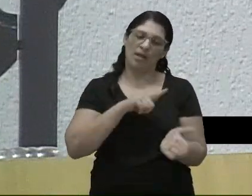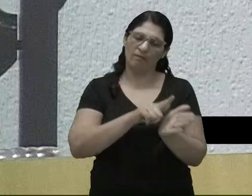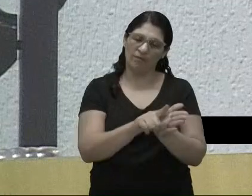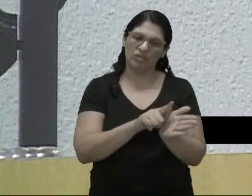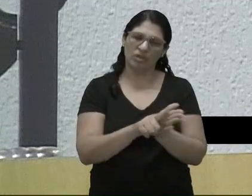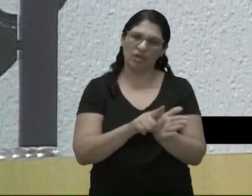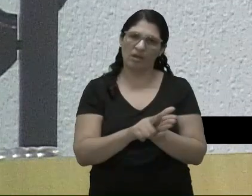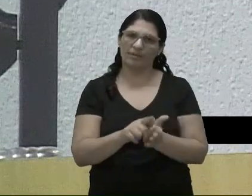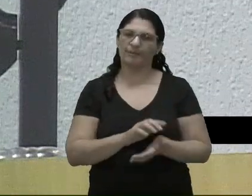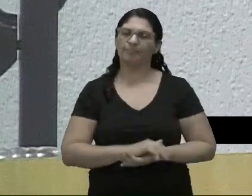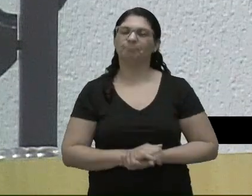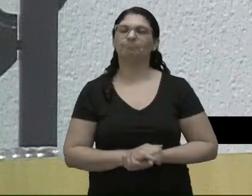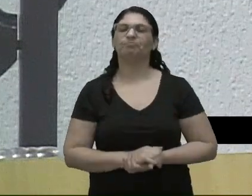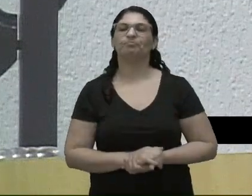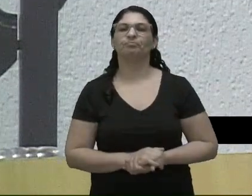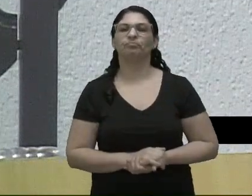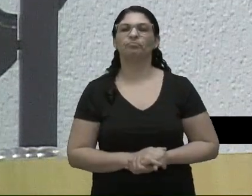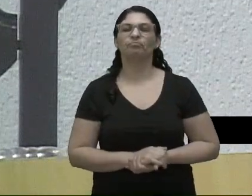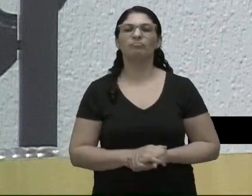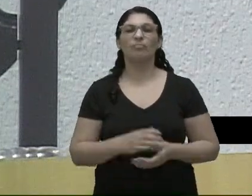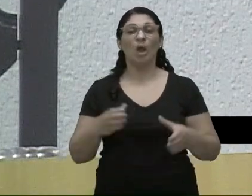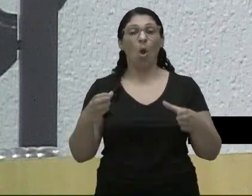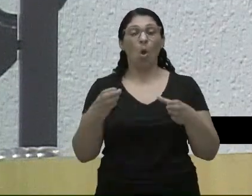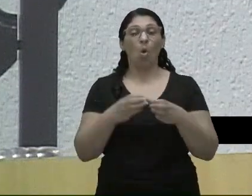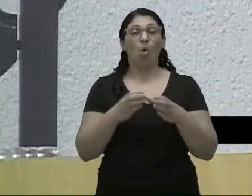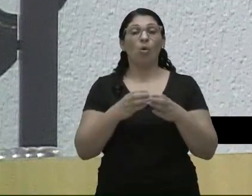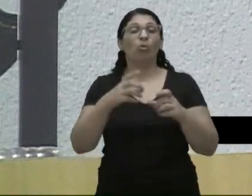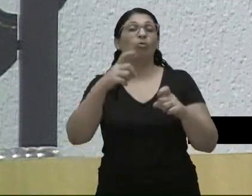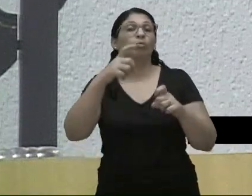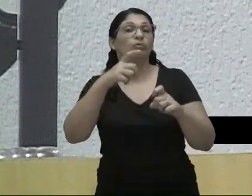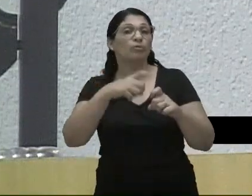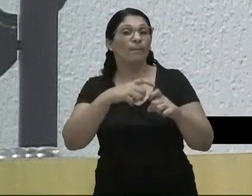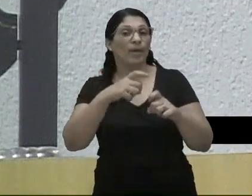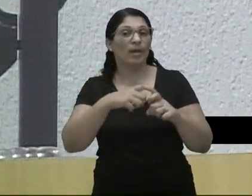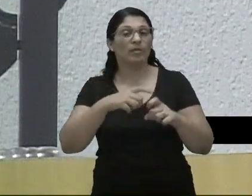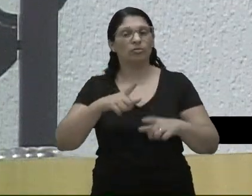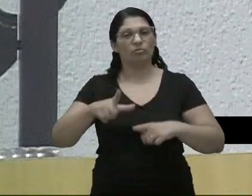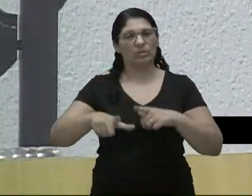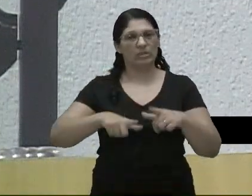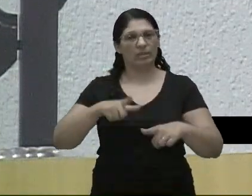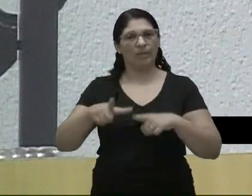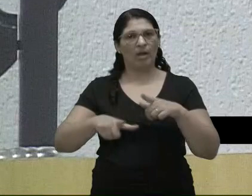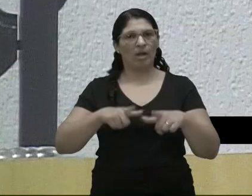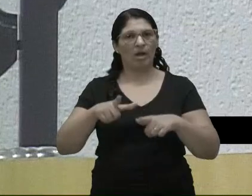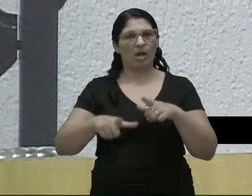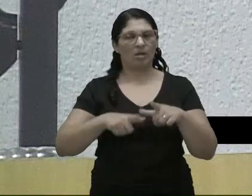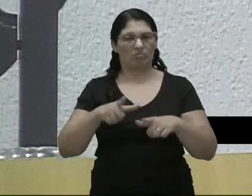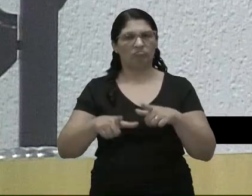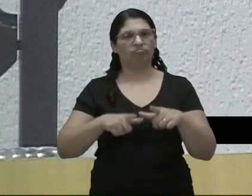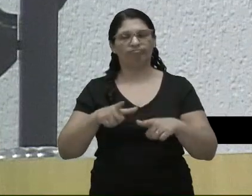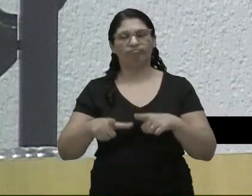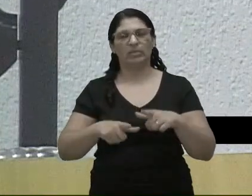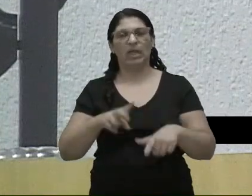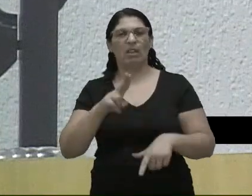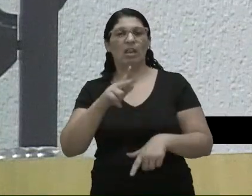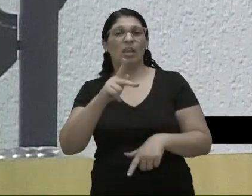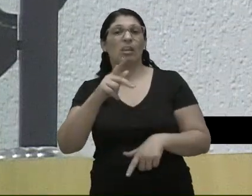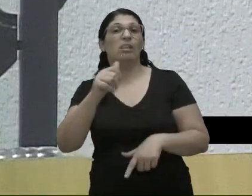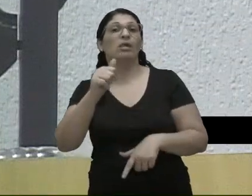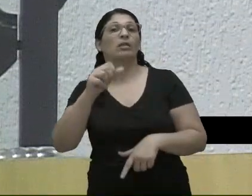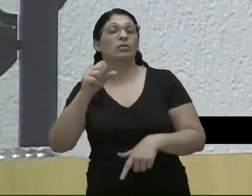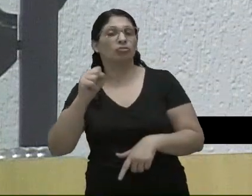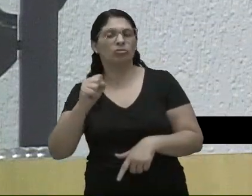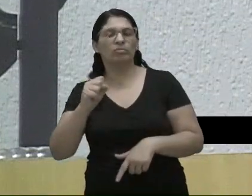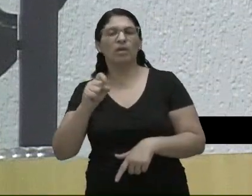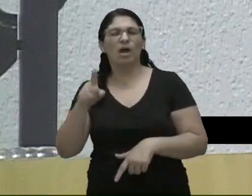No quadro de médicos, tá, que prestam serviço nas unidades, o senhor sabe me dizer